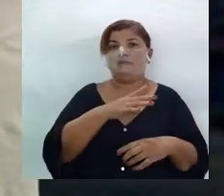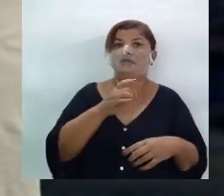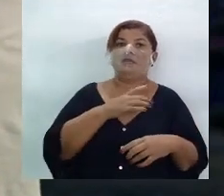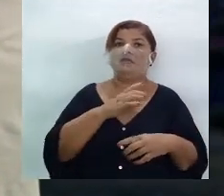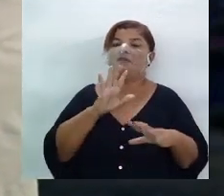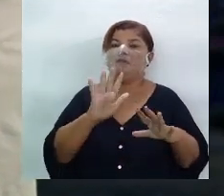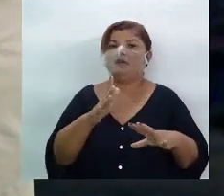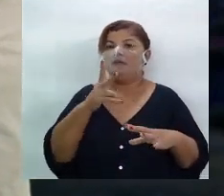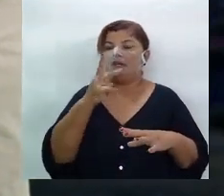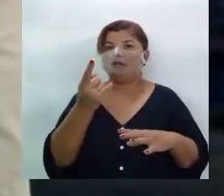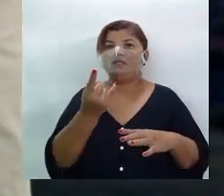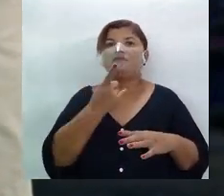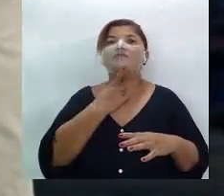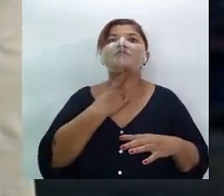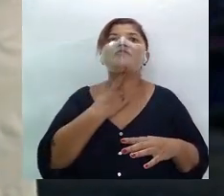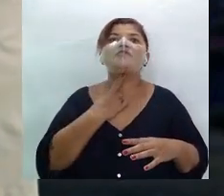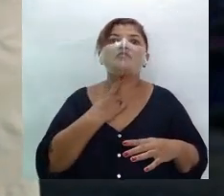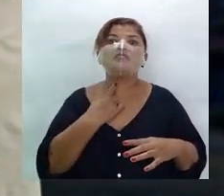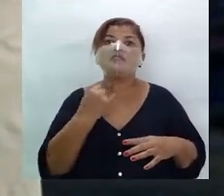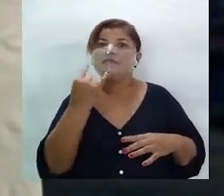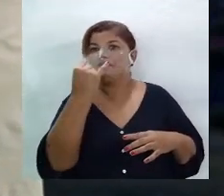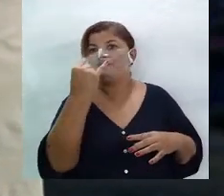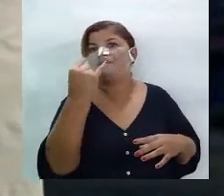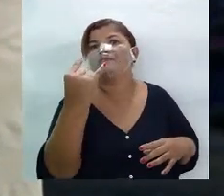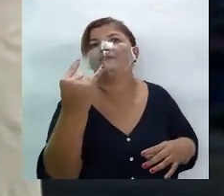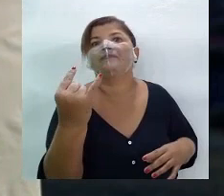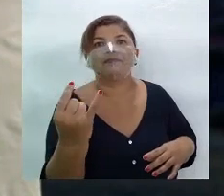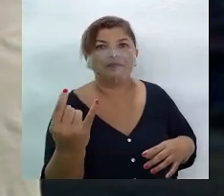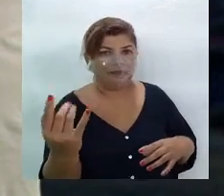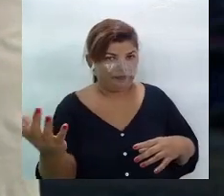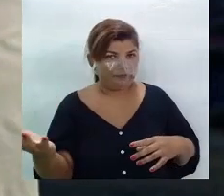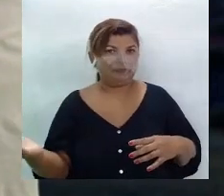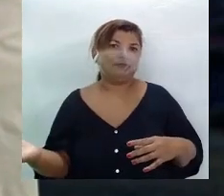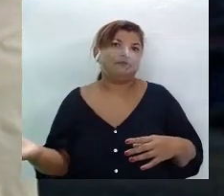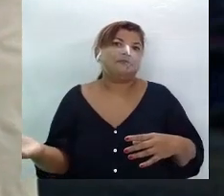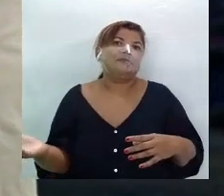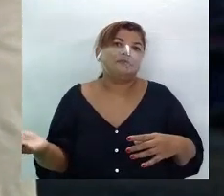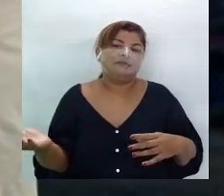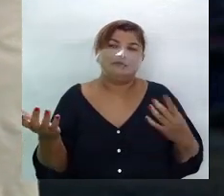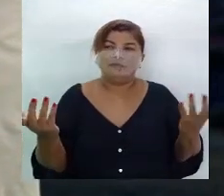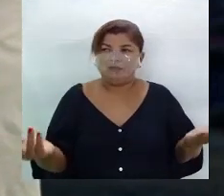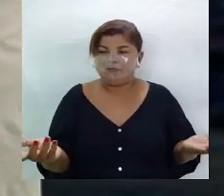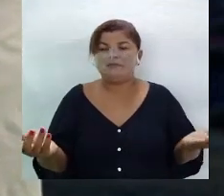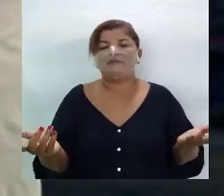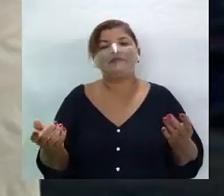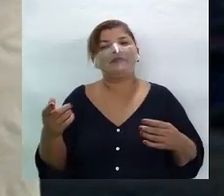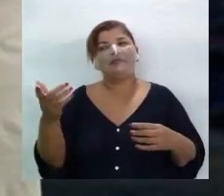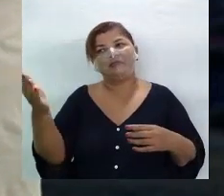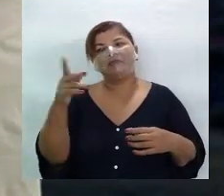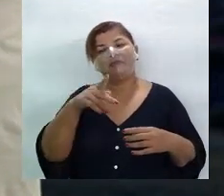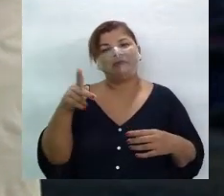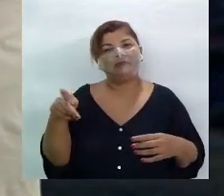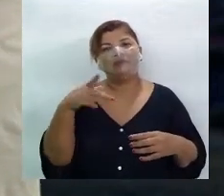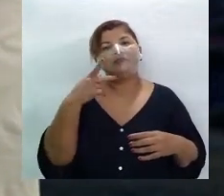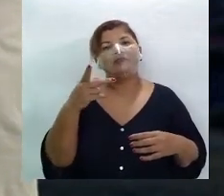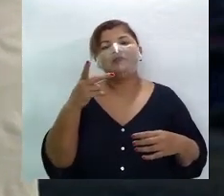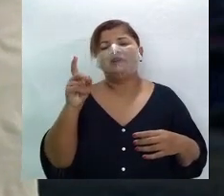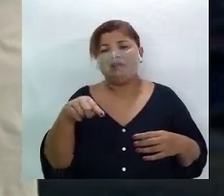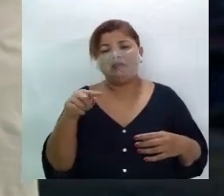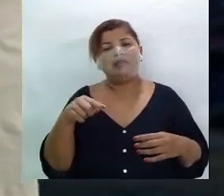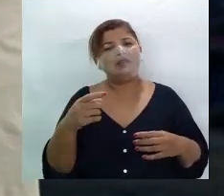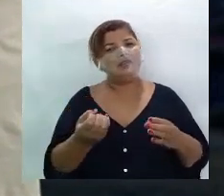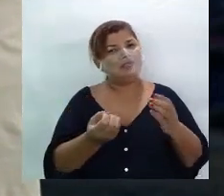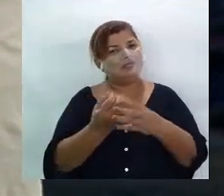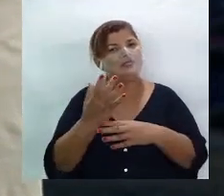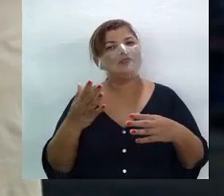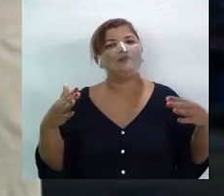que atrai, cativa, como bem falou o professor Jamerson Macedo. Não, atrai tanto que o professor James falou uma coisa importante, que é até um passeio